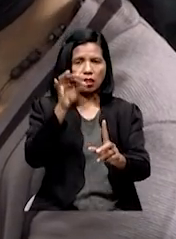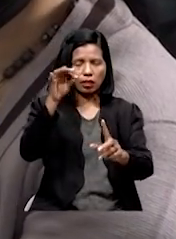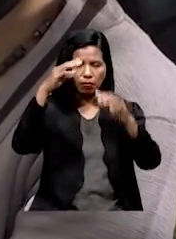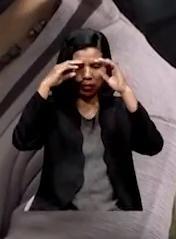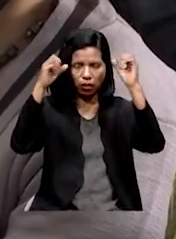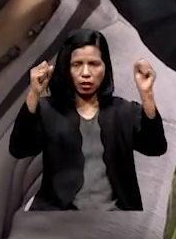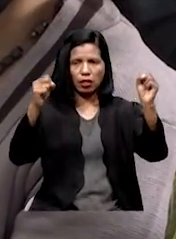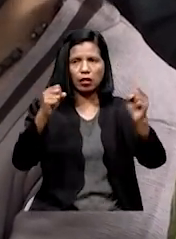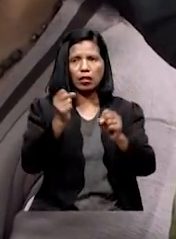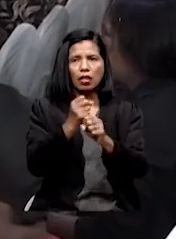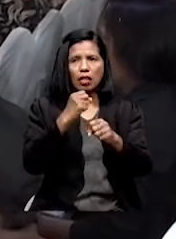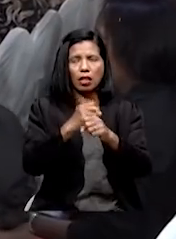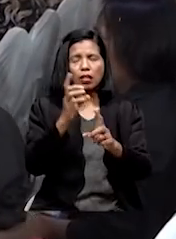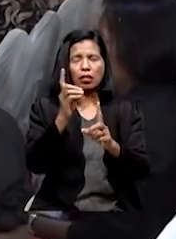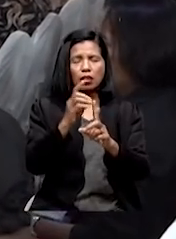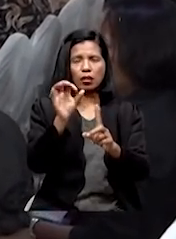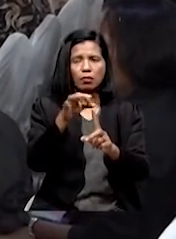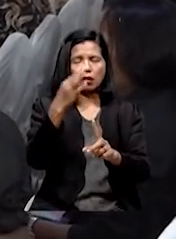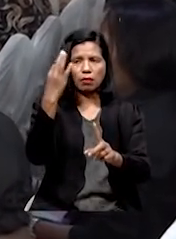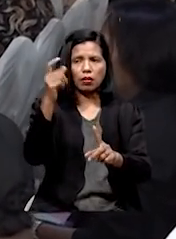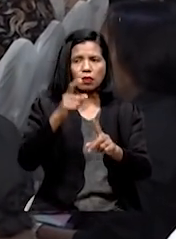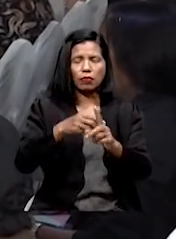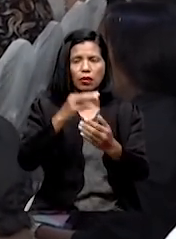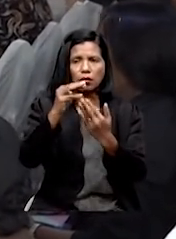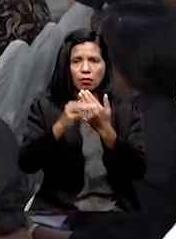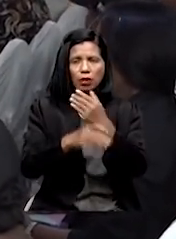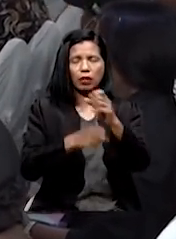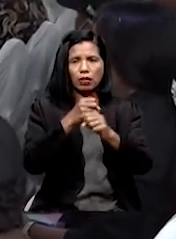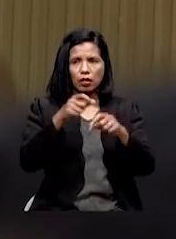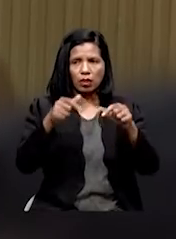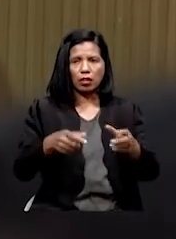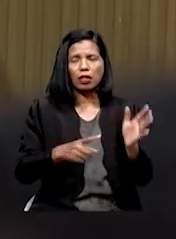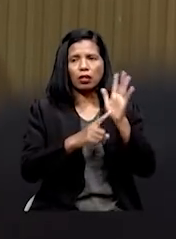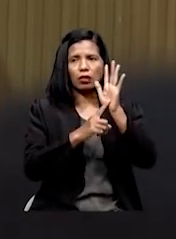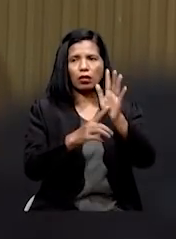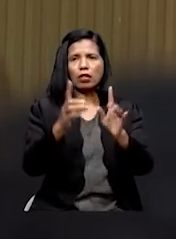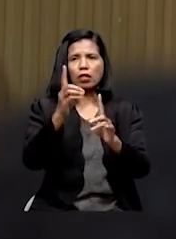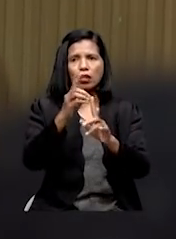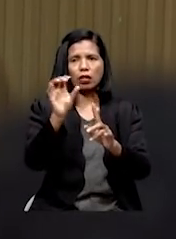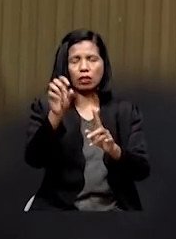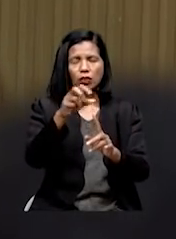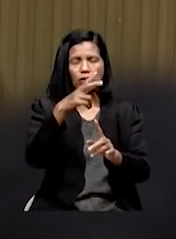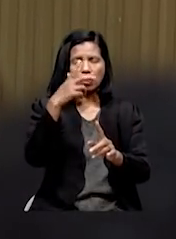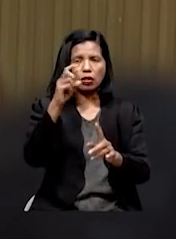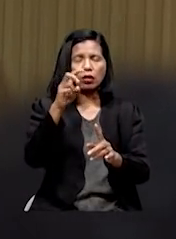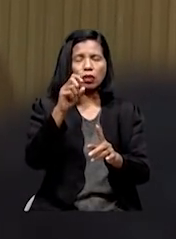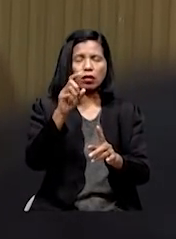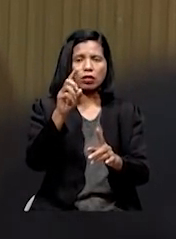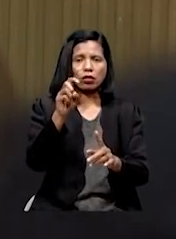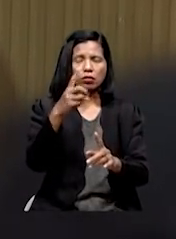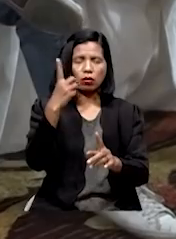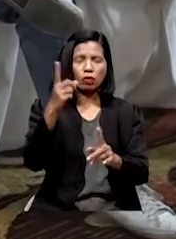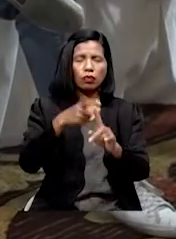BC Halao e Haloron Sanulo Recensia Fulan Março Tinangne. Fosai Heloron Sanulu Resin Rua Fulan Janeiro,